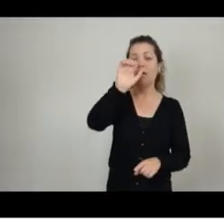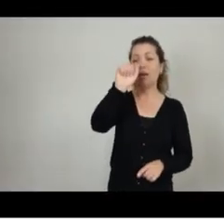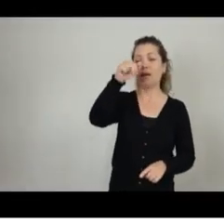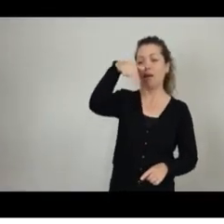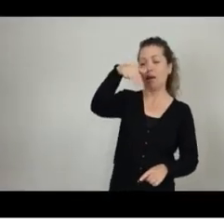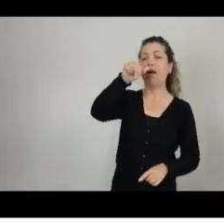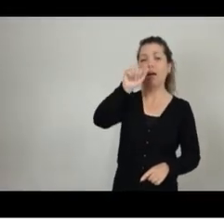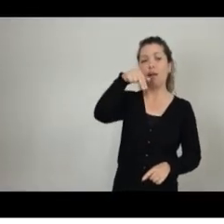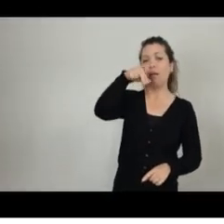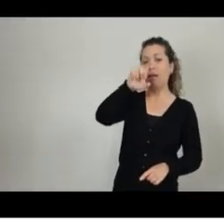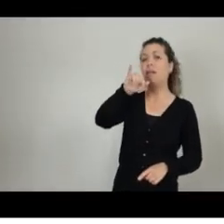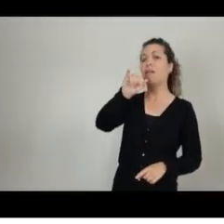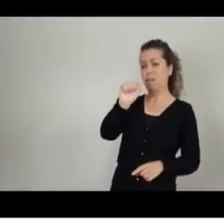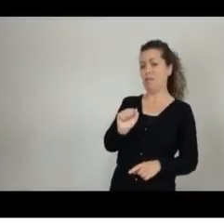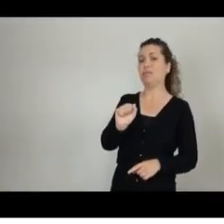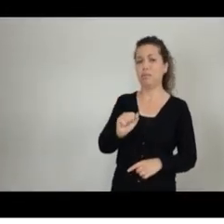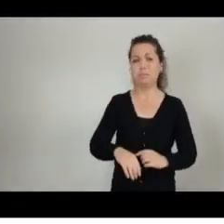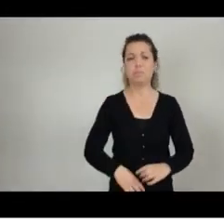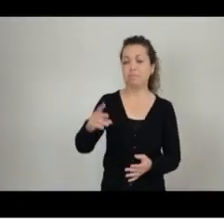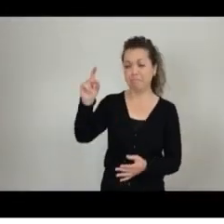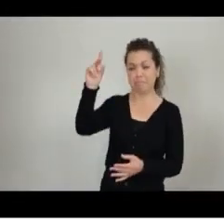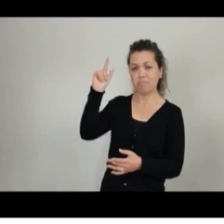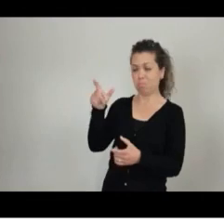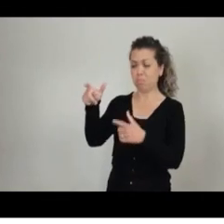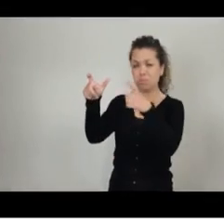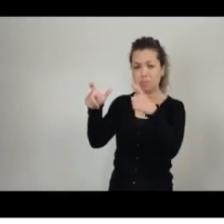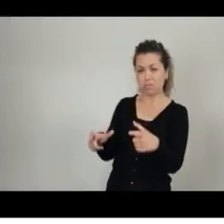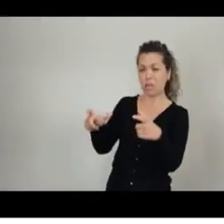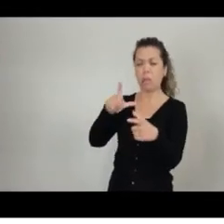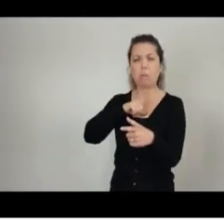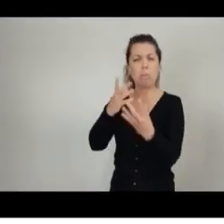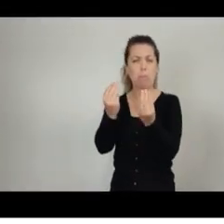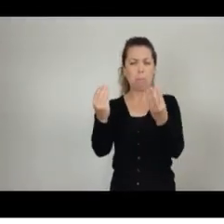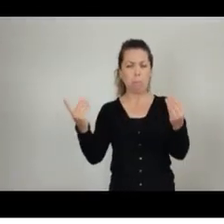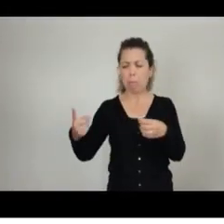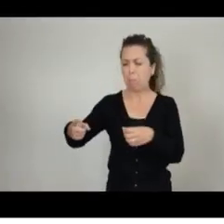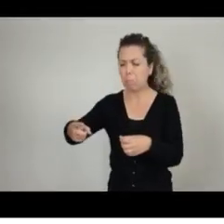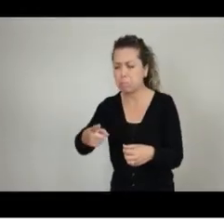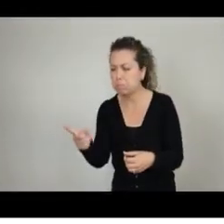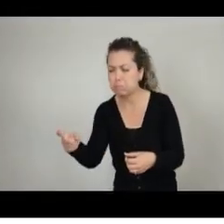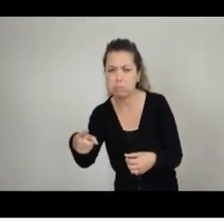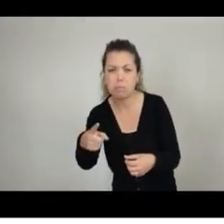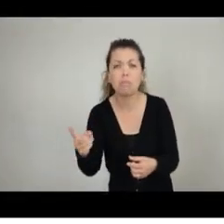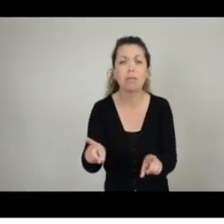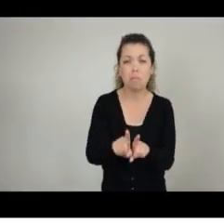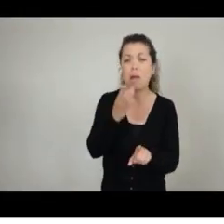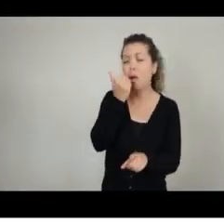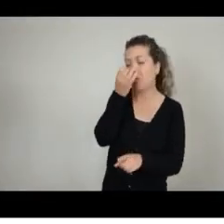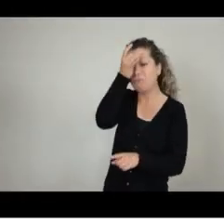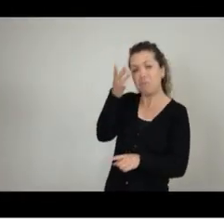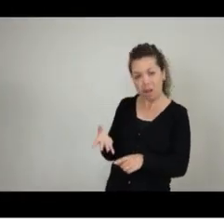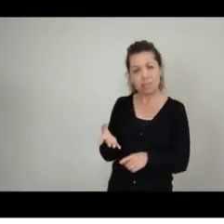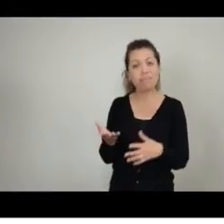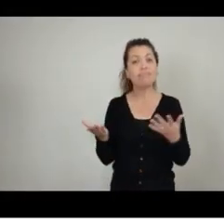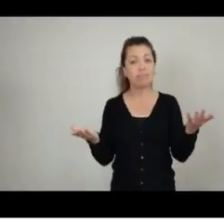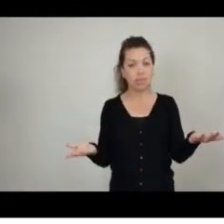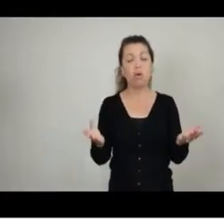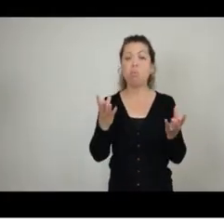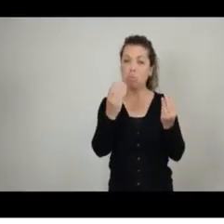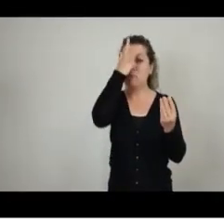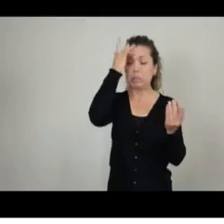porém fundamental. O principal meio de transporte da época eram os barcos. O rio Ribeira se apresenta como estrada